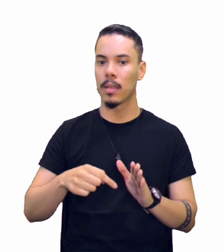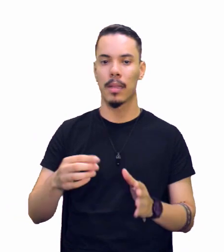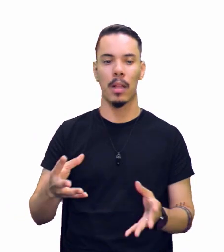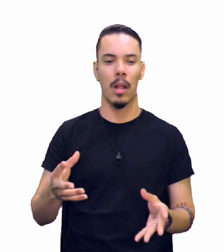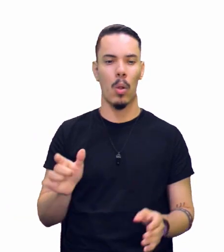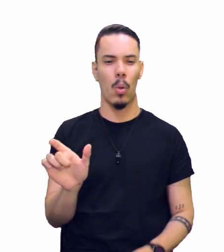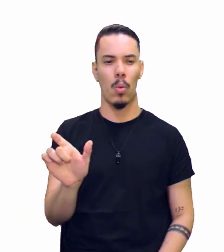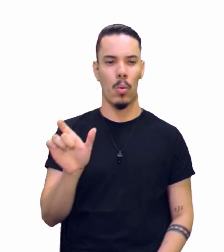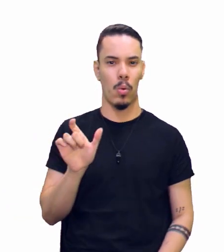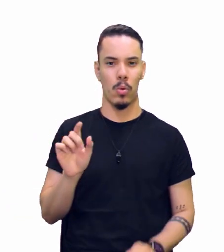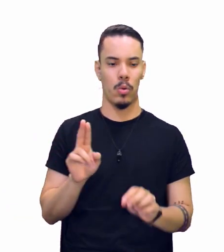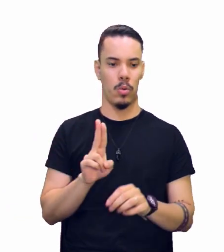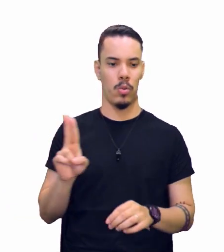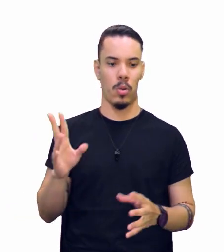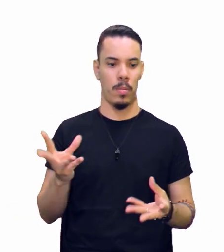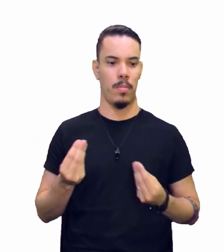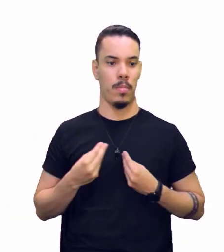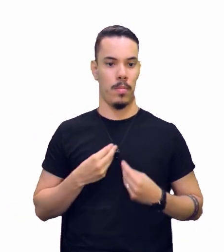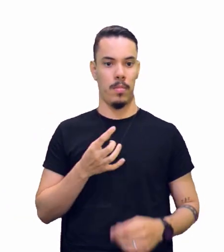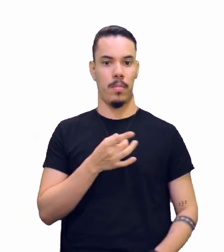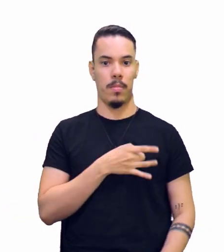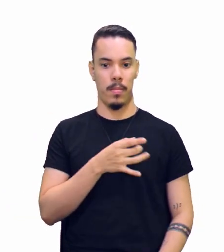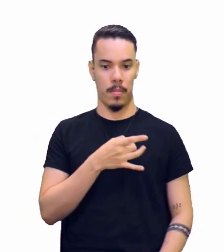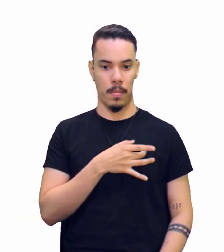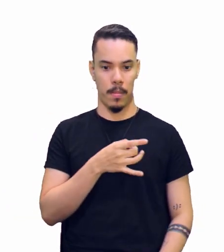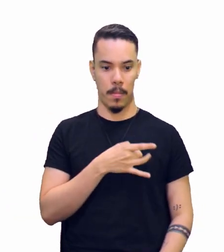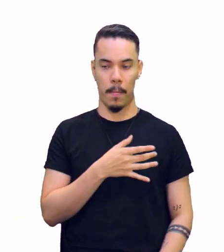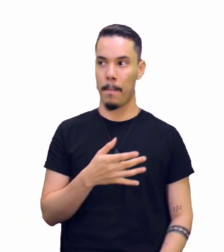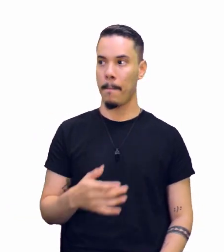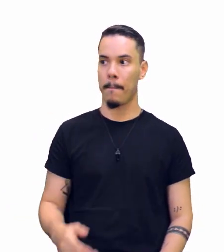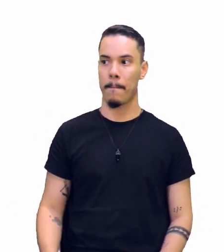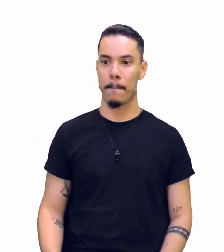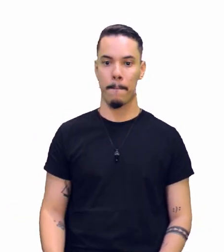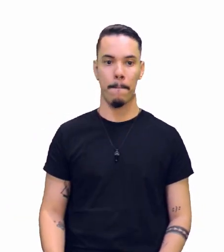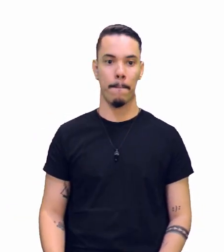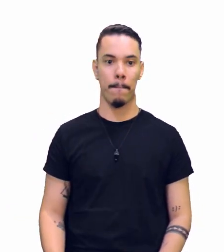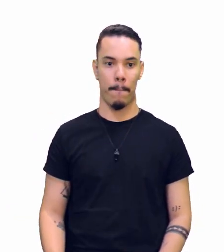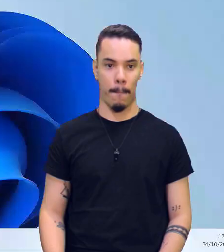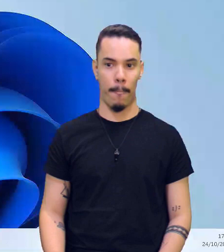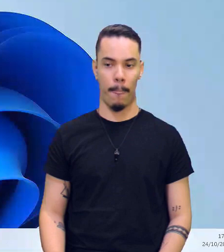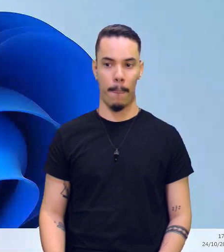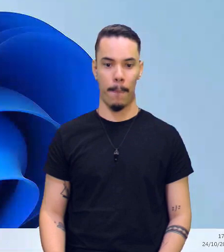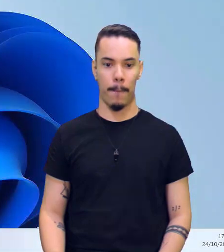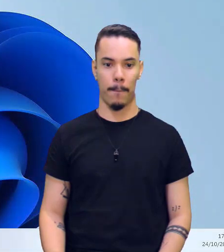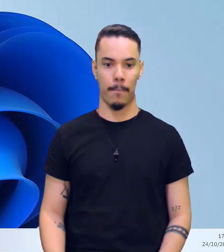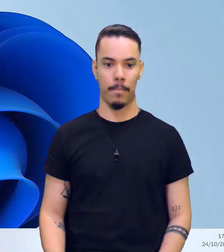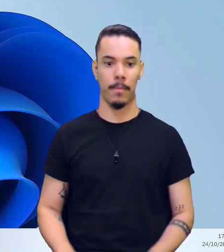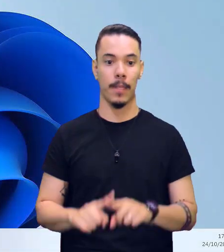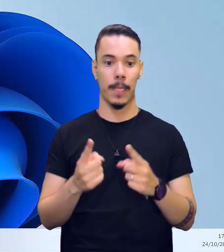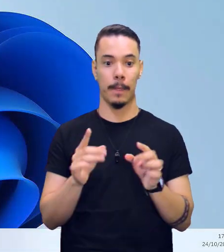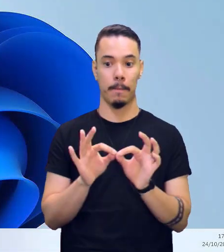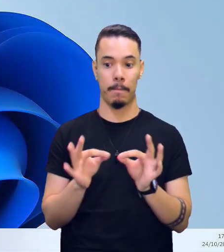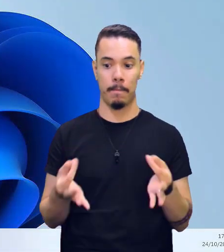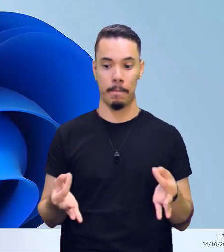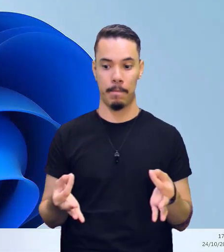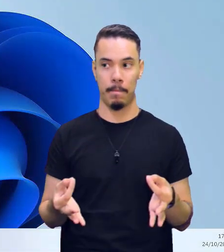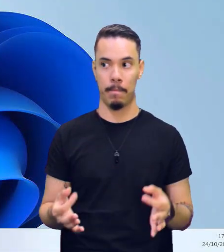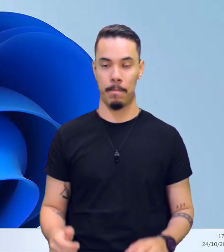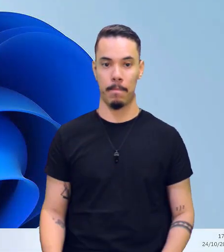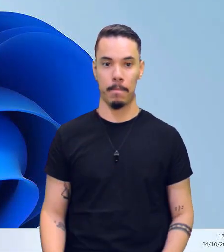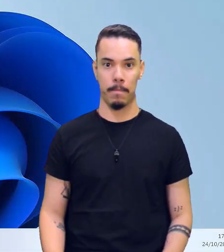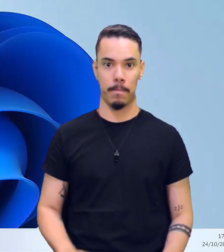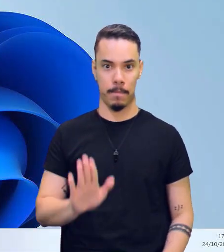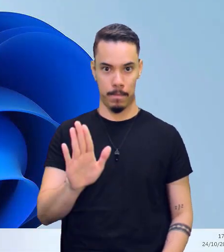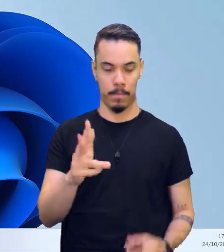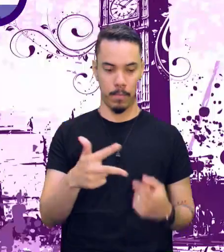medo, assim, o que é isso? O que é zero condicional, zero conditional? Mas é muito simples. E eu tenho aí para vocês, só um minutinho que a